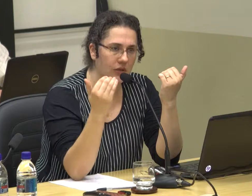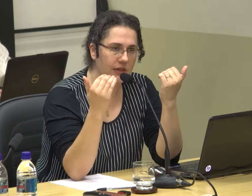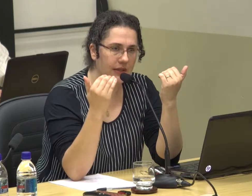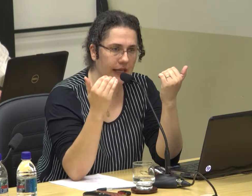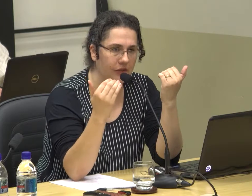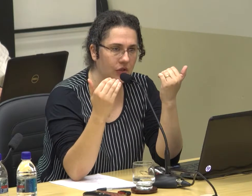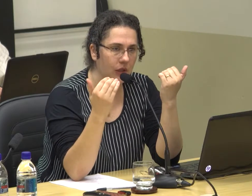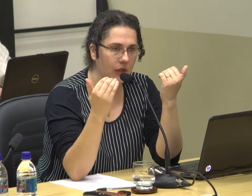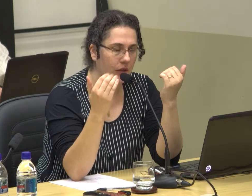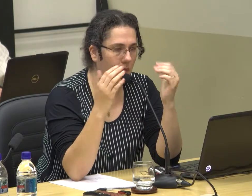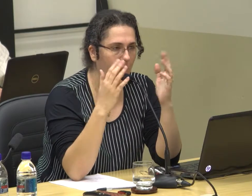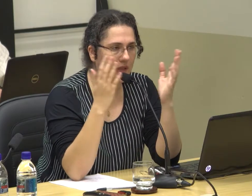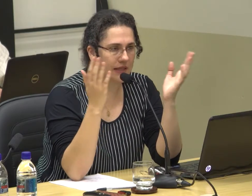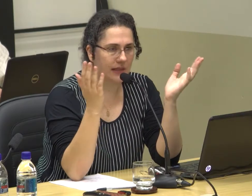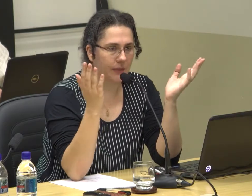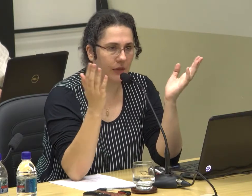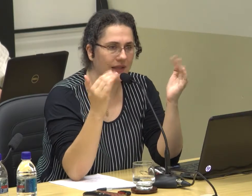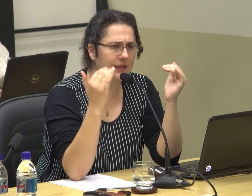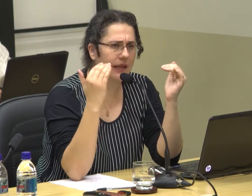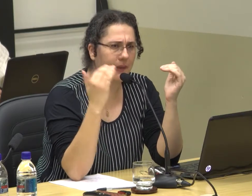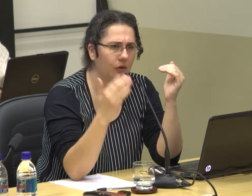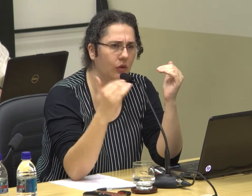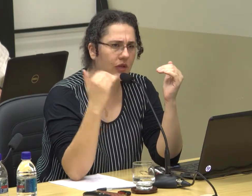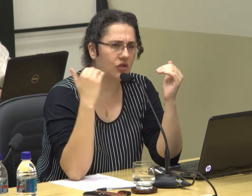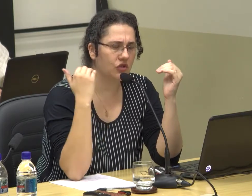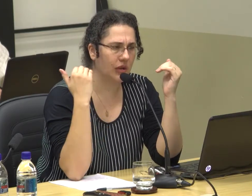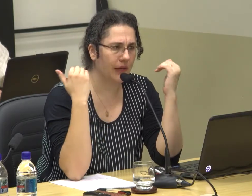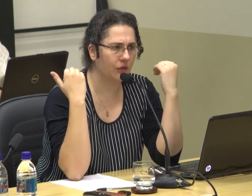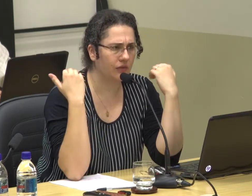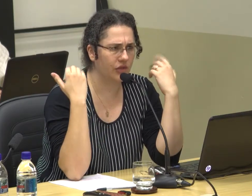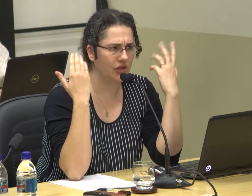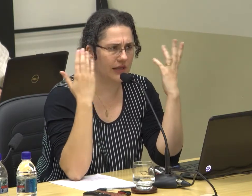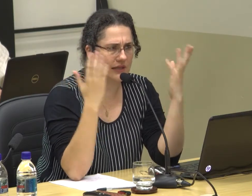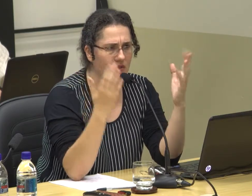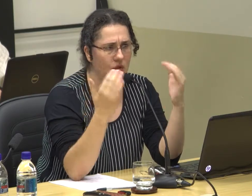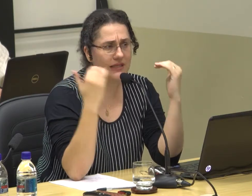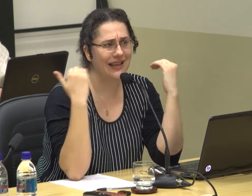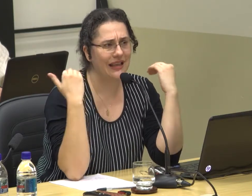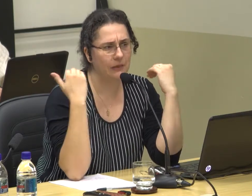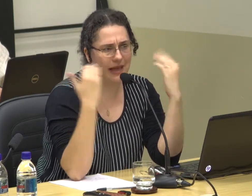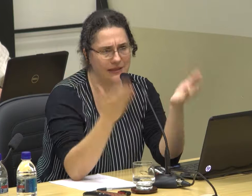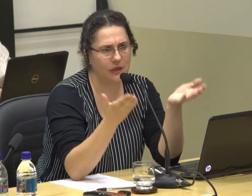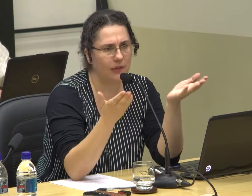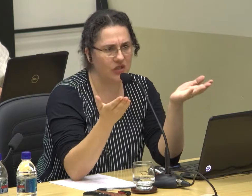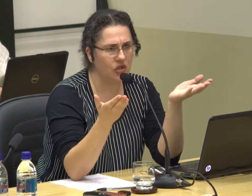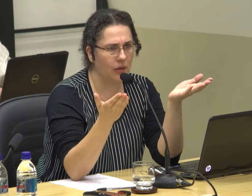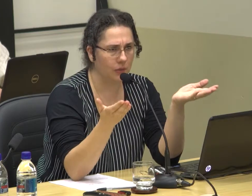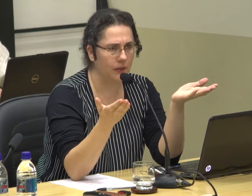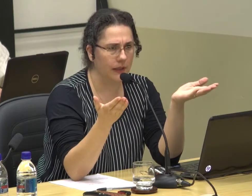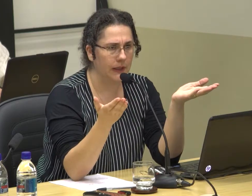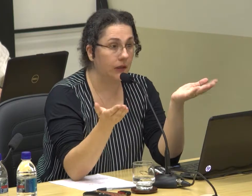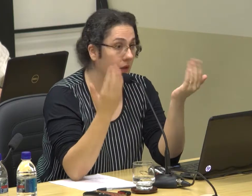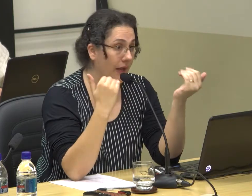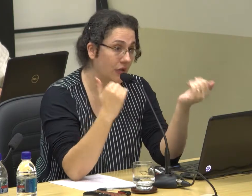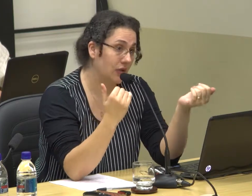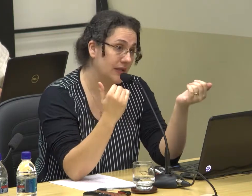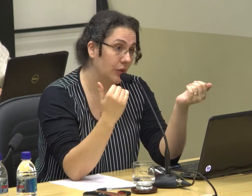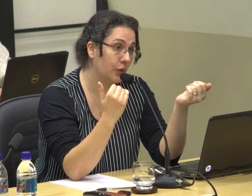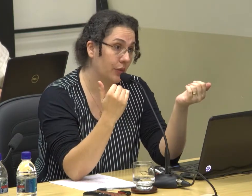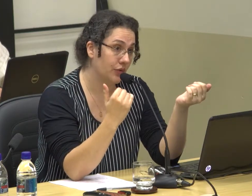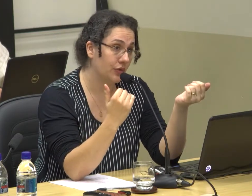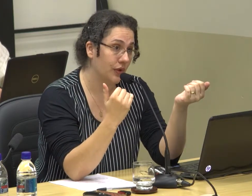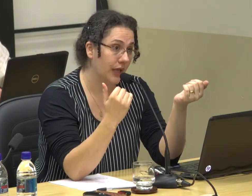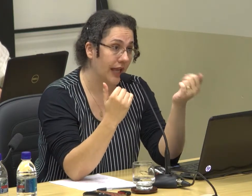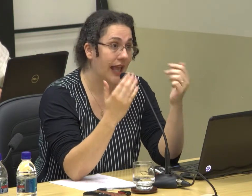com o resto da cidade. Não é um adensamento. Adensamento é quando a gente trabalha com verticalizações em massa numa região. Não é isso que está